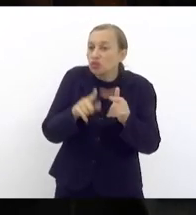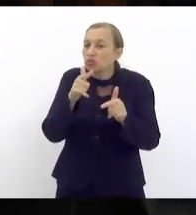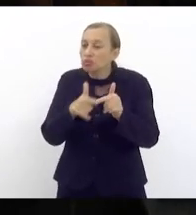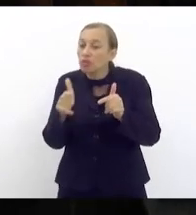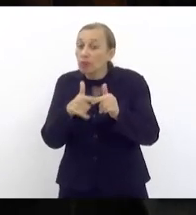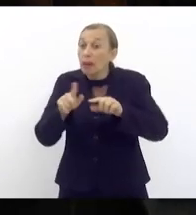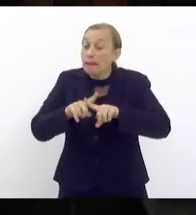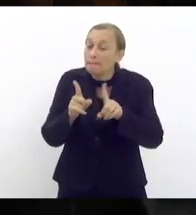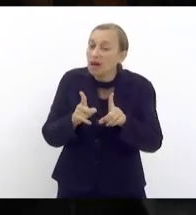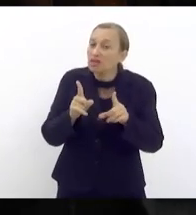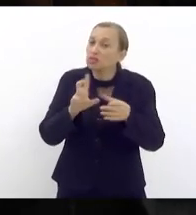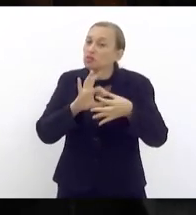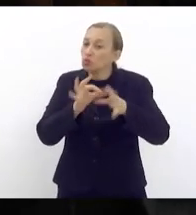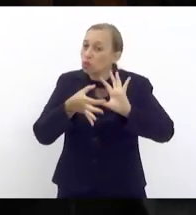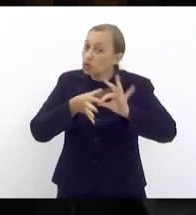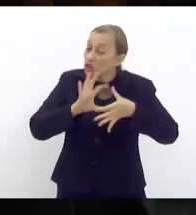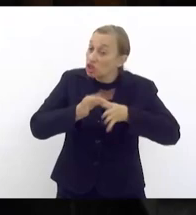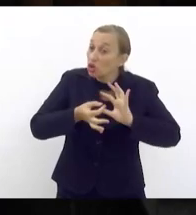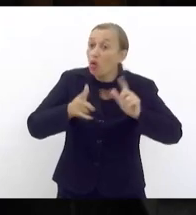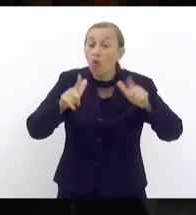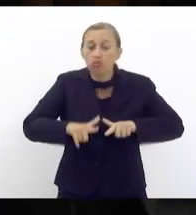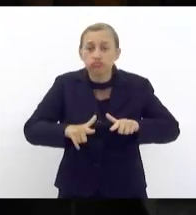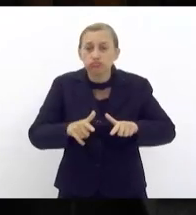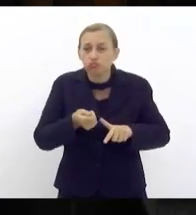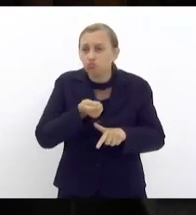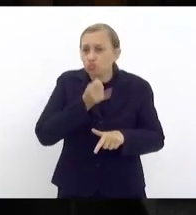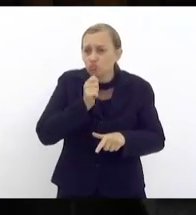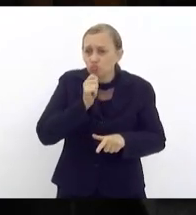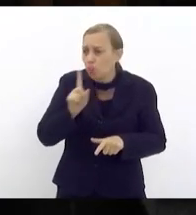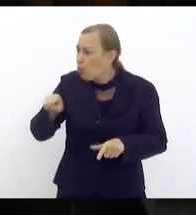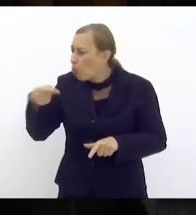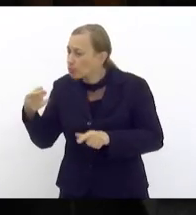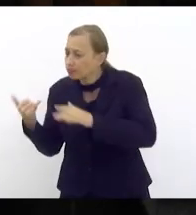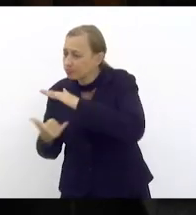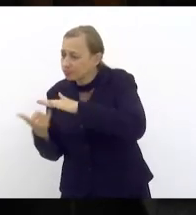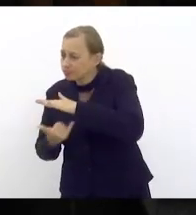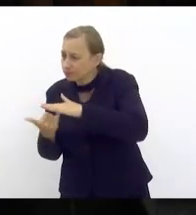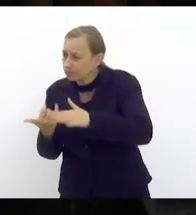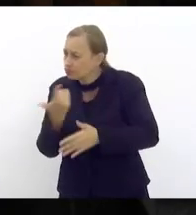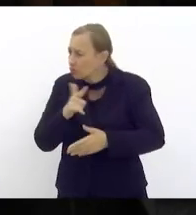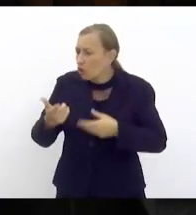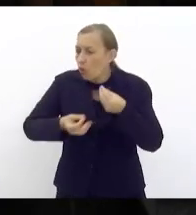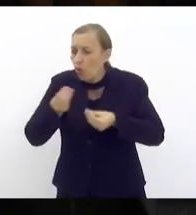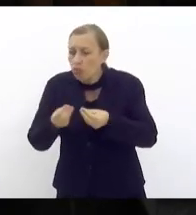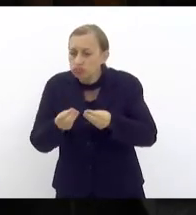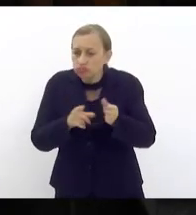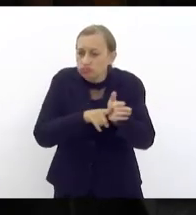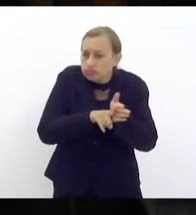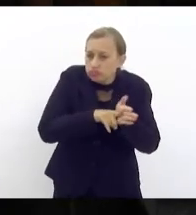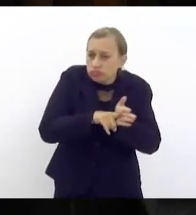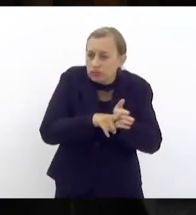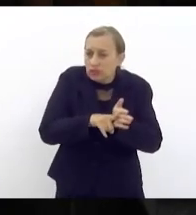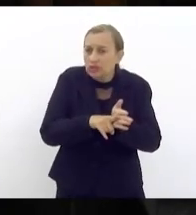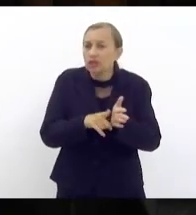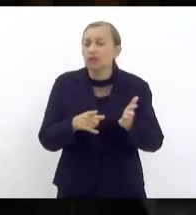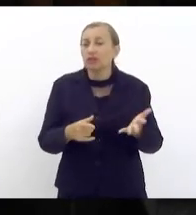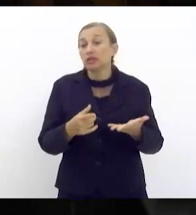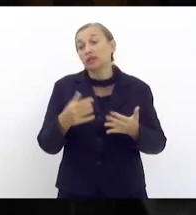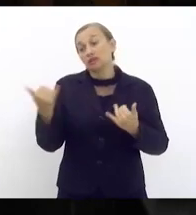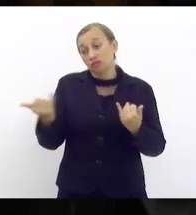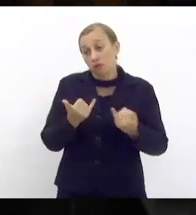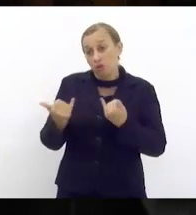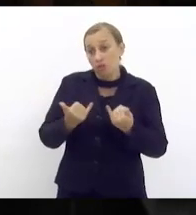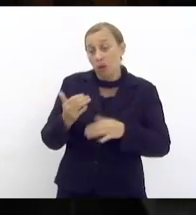num contexto onde nenhuma outra instituição teria mais condições de fiscalizar uma vez que sua avó era informadas